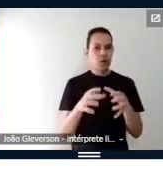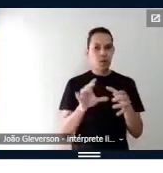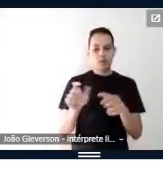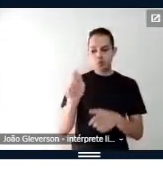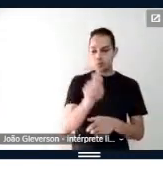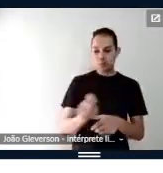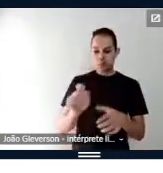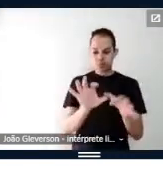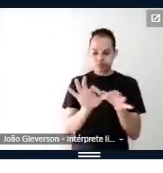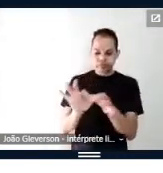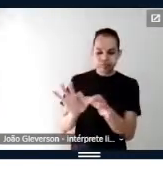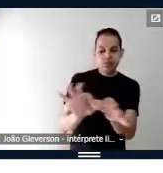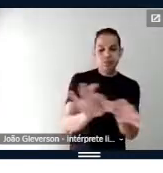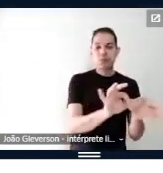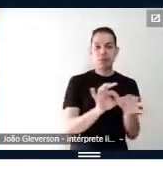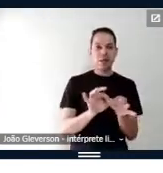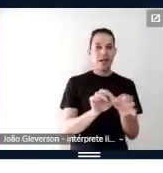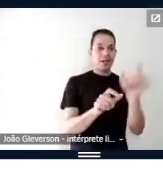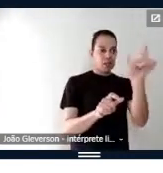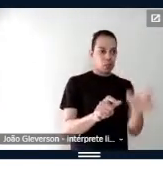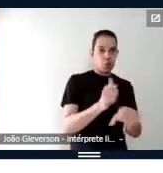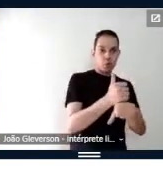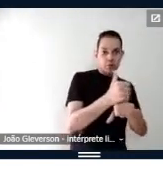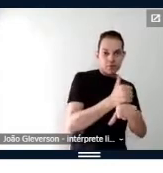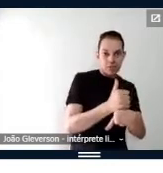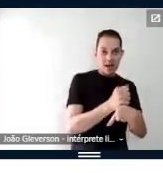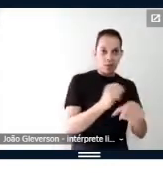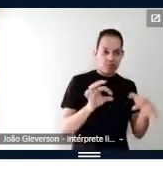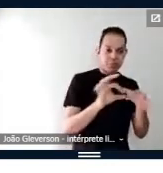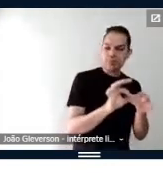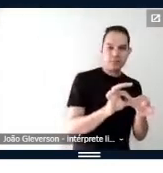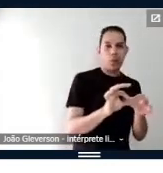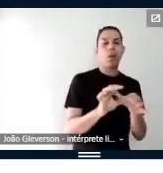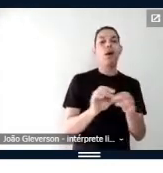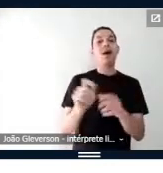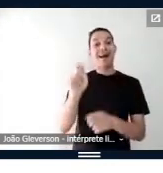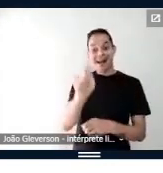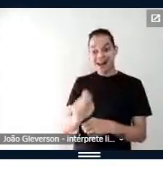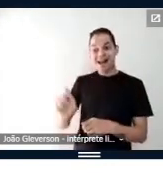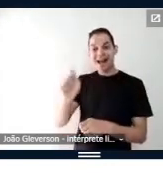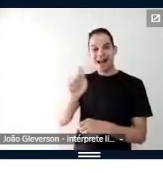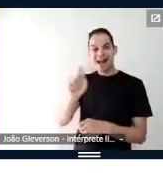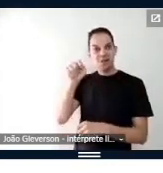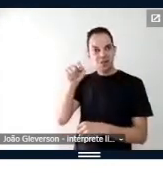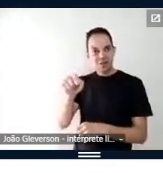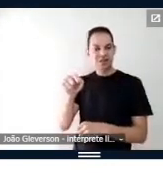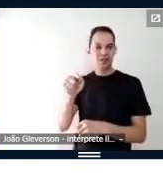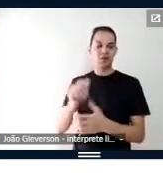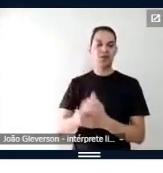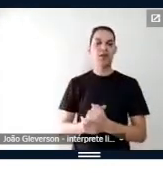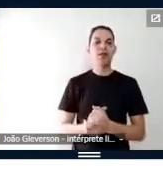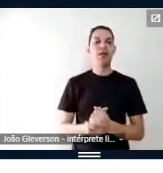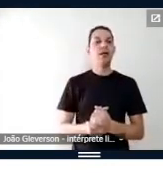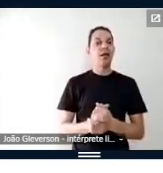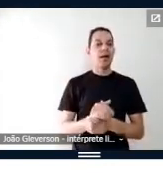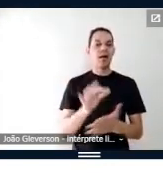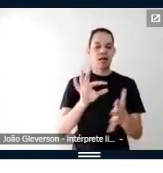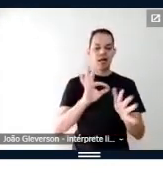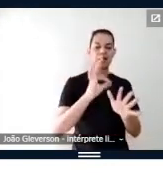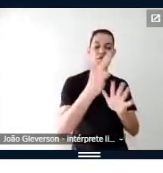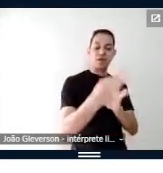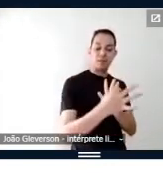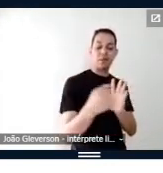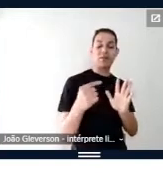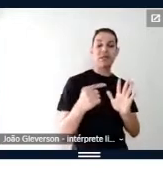dos profissionais, vamos destacar isso, mas ela foi acionada pela Câmara